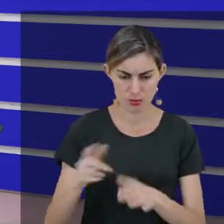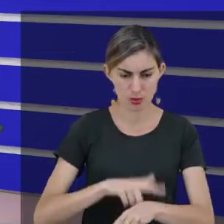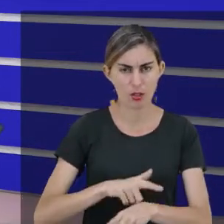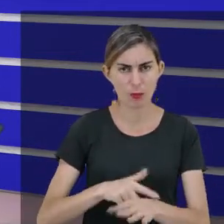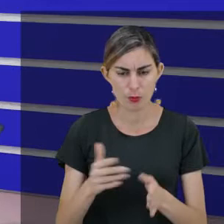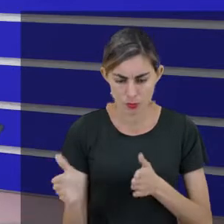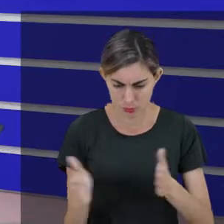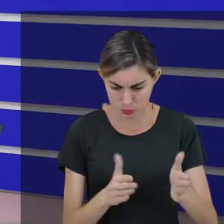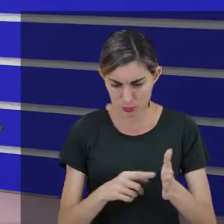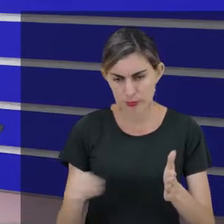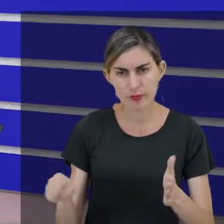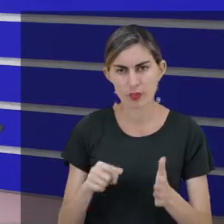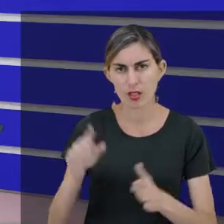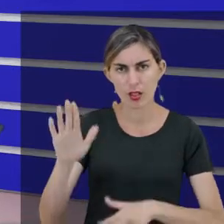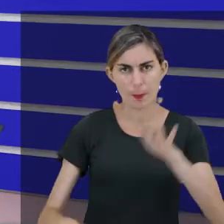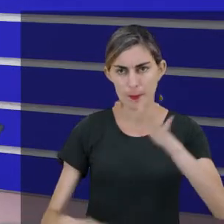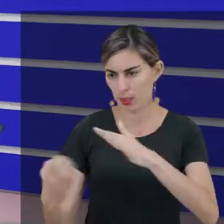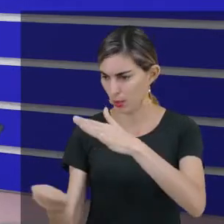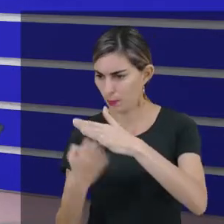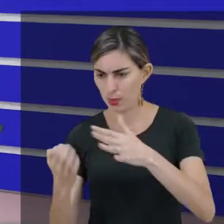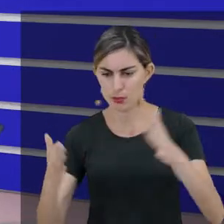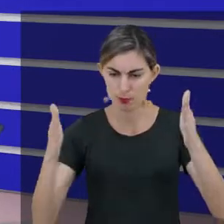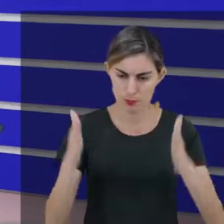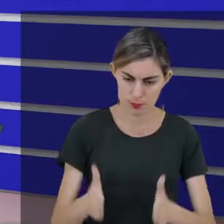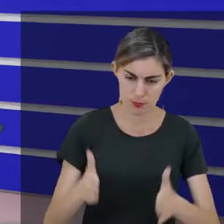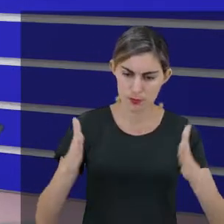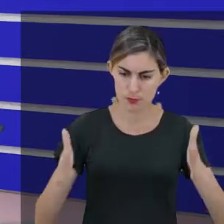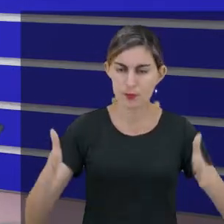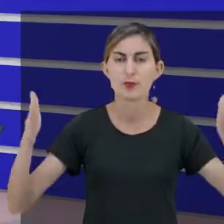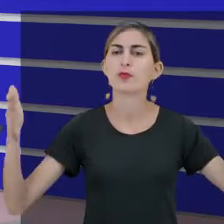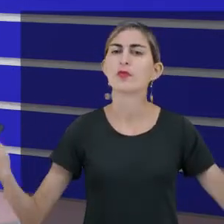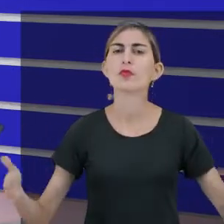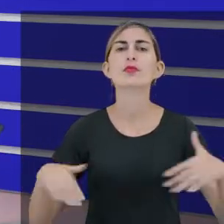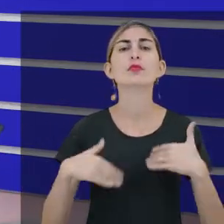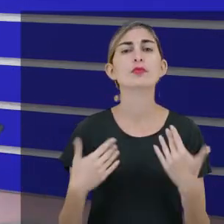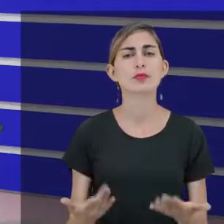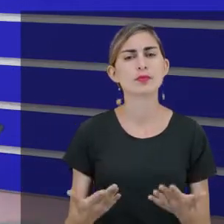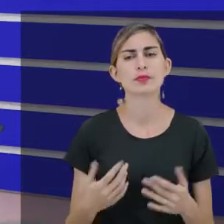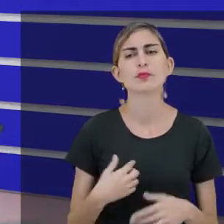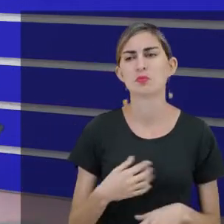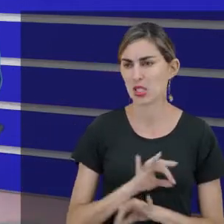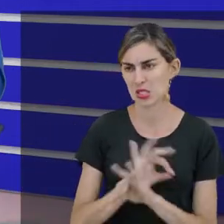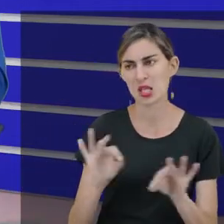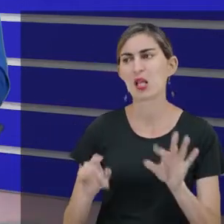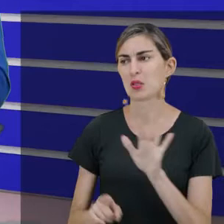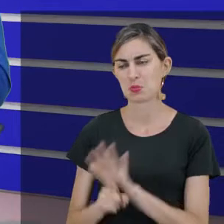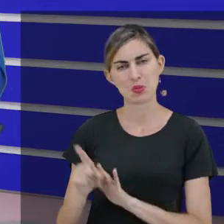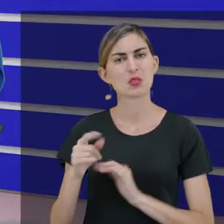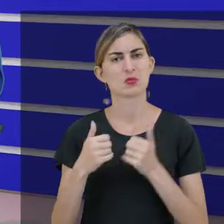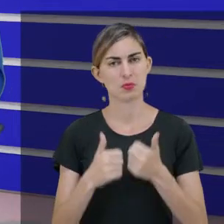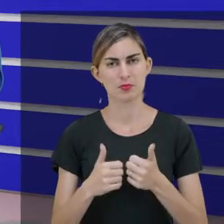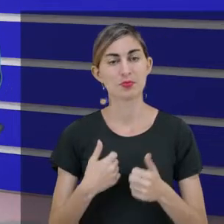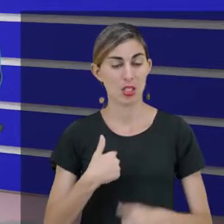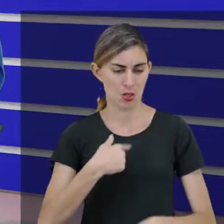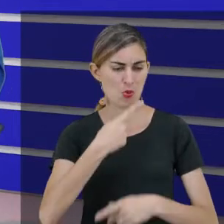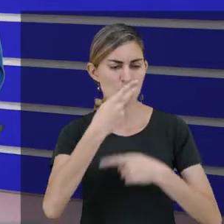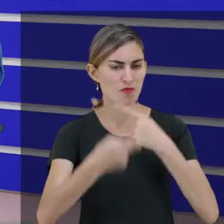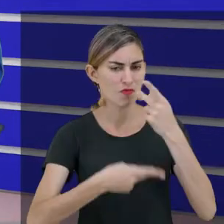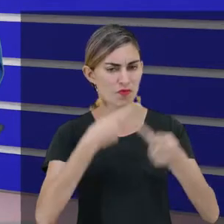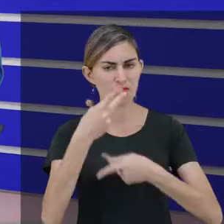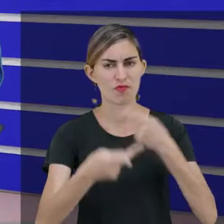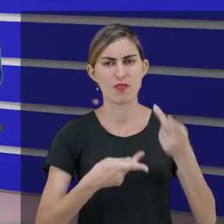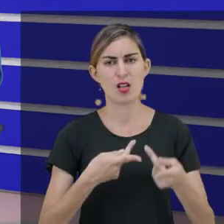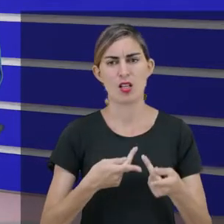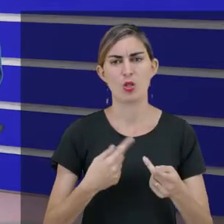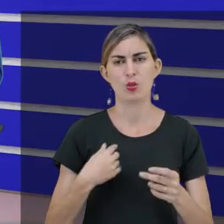diferentes empresas? Depende do porte, não depende? Excelente colocação. Quando eu digo que vou